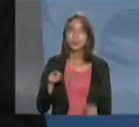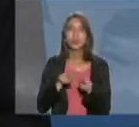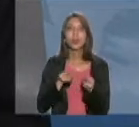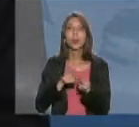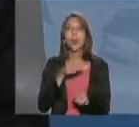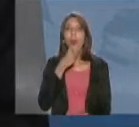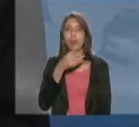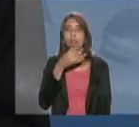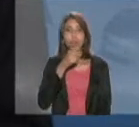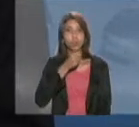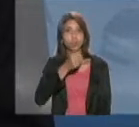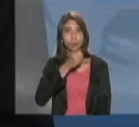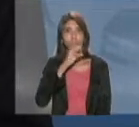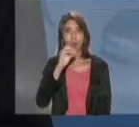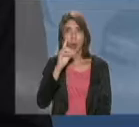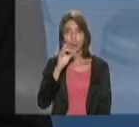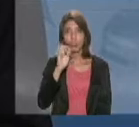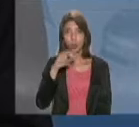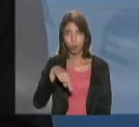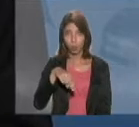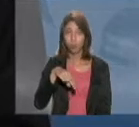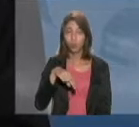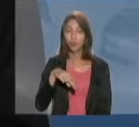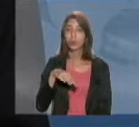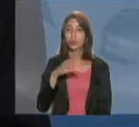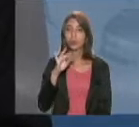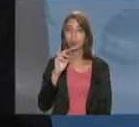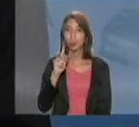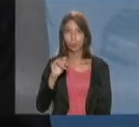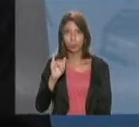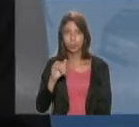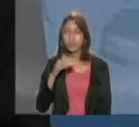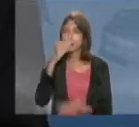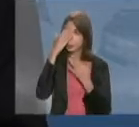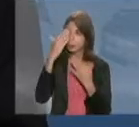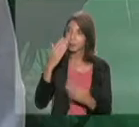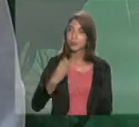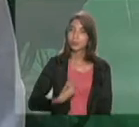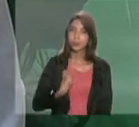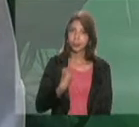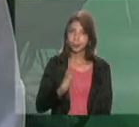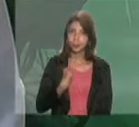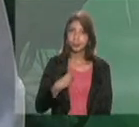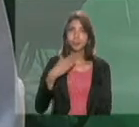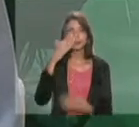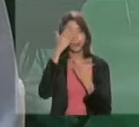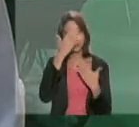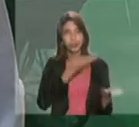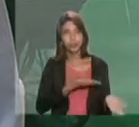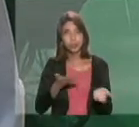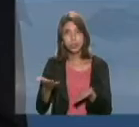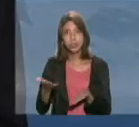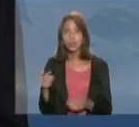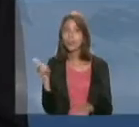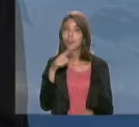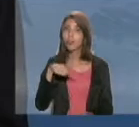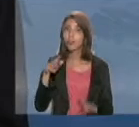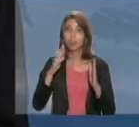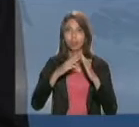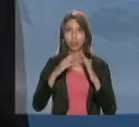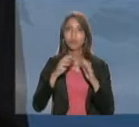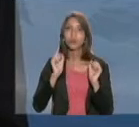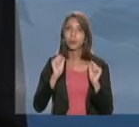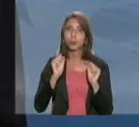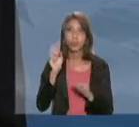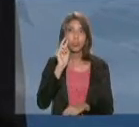E também do Odilon Júnior, que é narrador esportivo da Super Rádio Tupi. Odilon, obrigado pela sua presença aqui no Arena. Eu que agradeço pelo convite, Rui. E você também